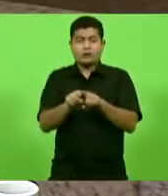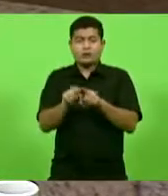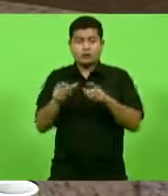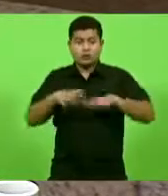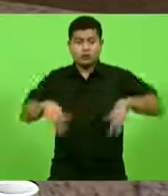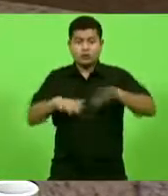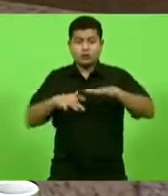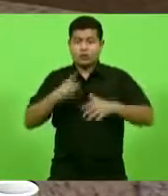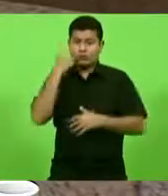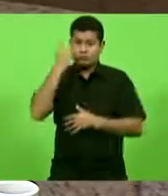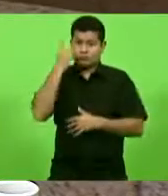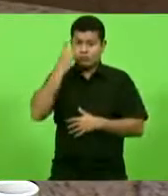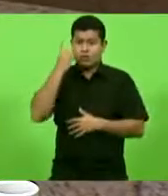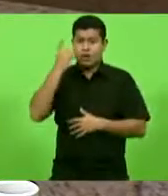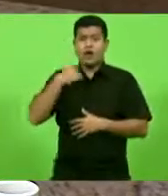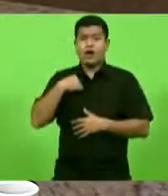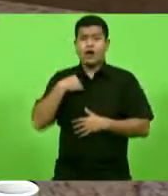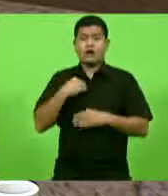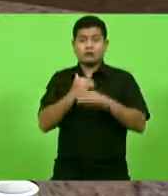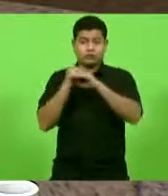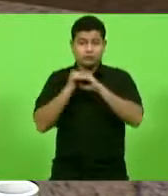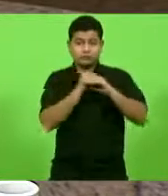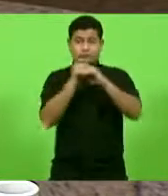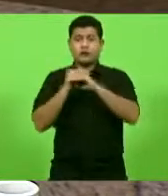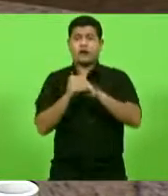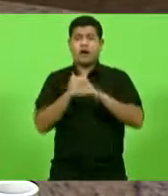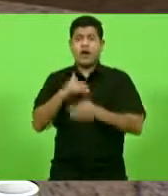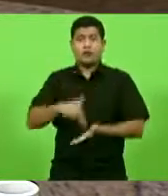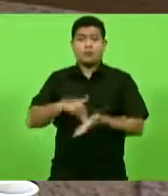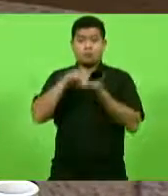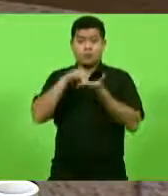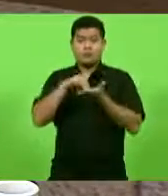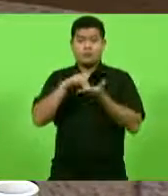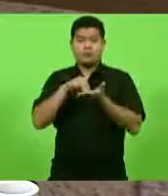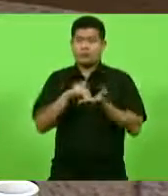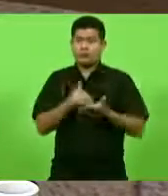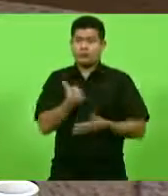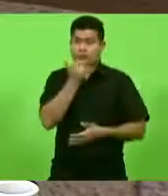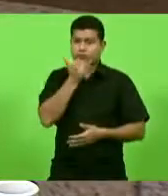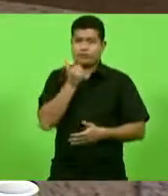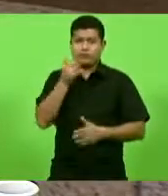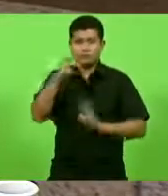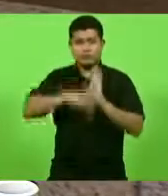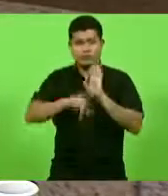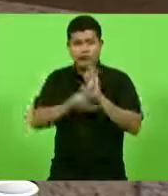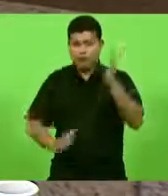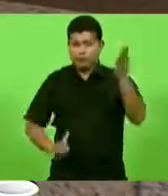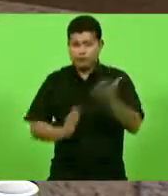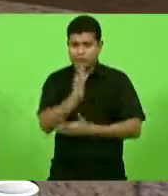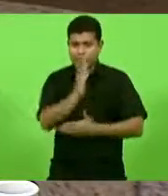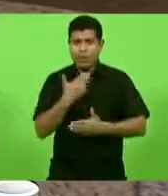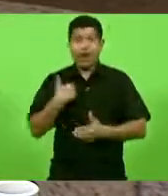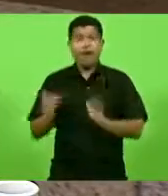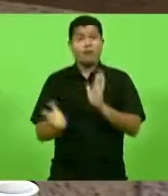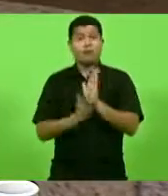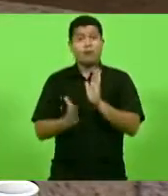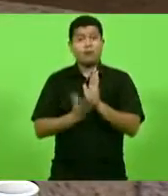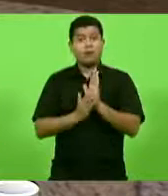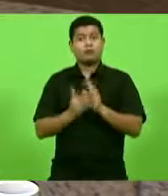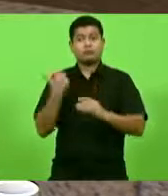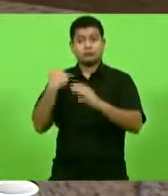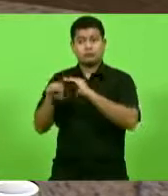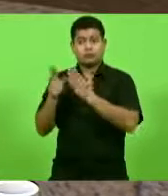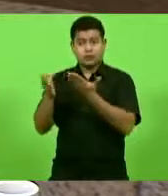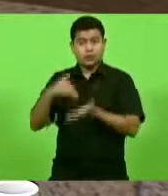deve, aí assim, após essa moção, após a aprovação desse projeto, propor o encaminhamento de uma moção ao governo